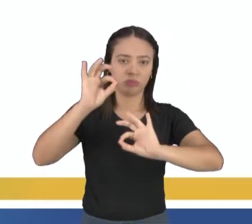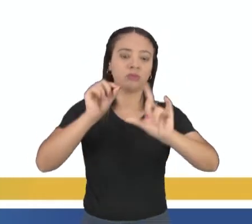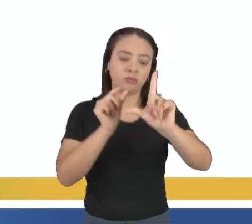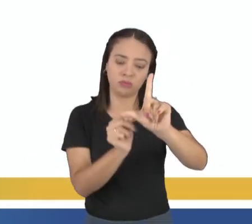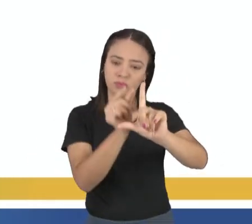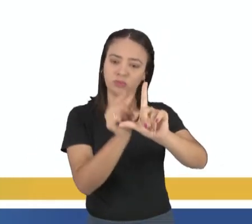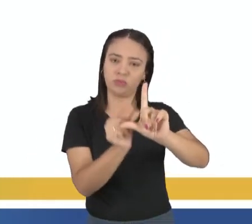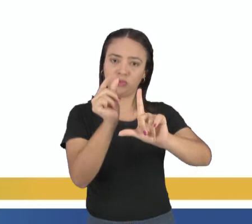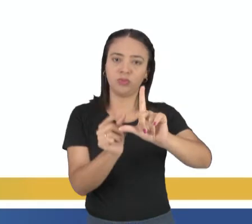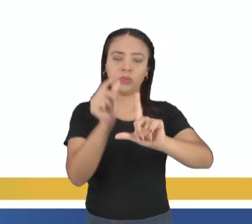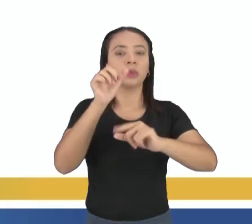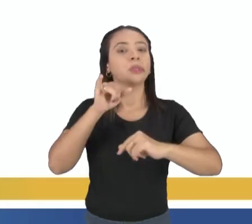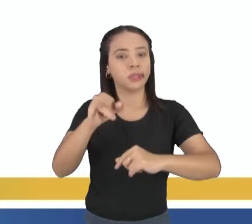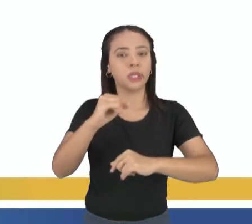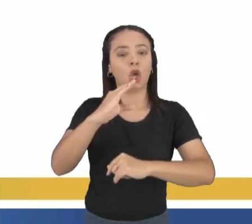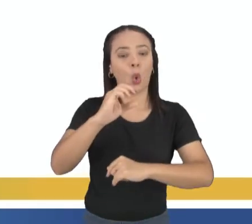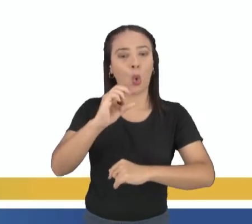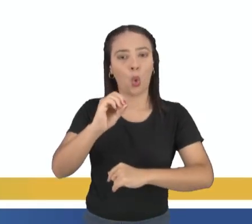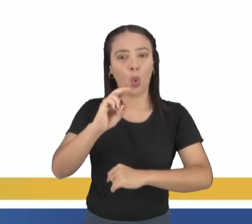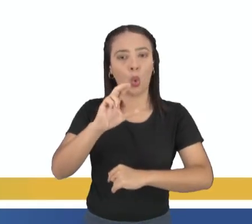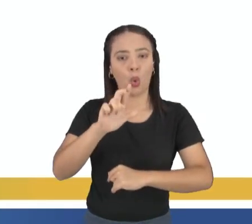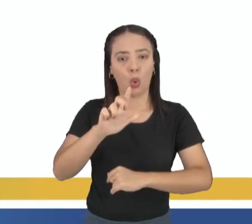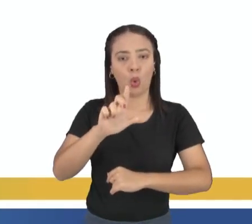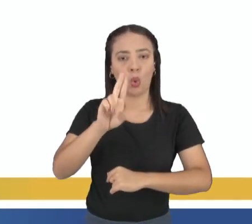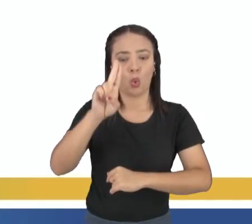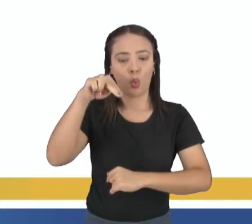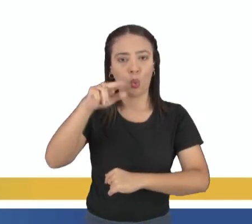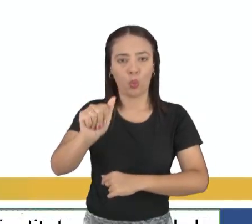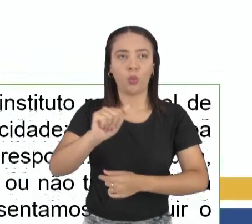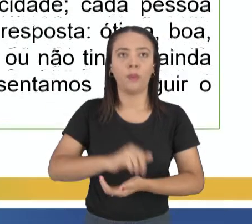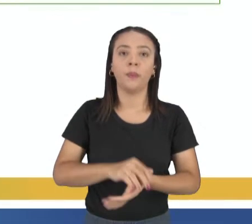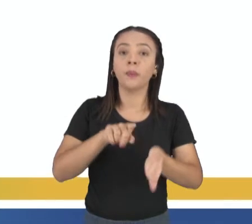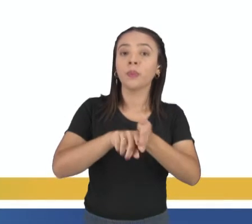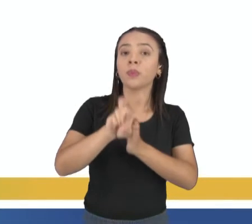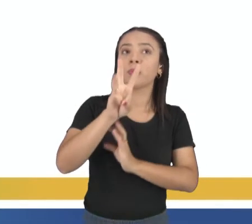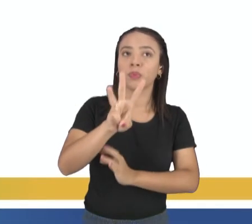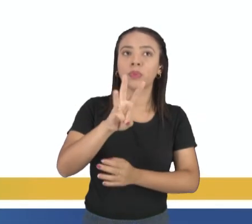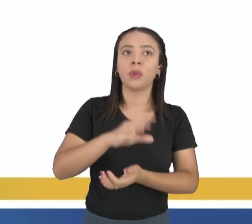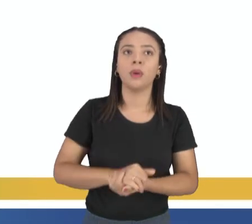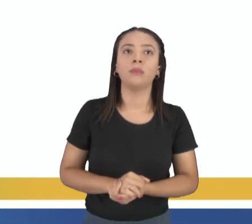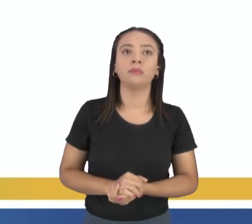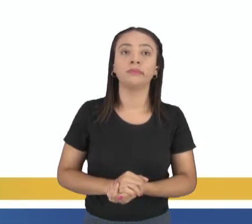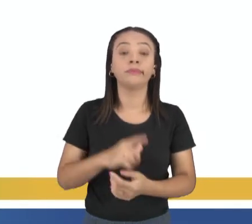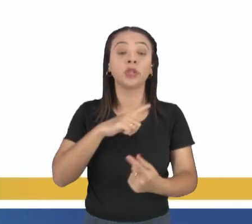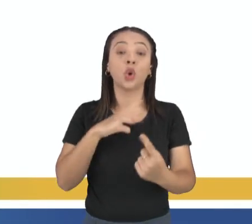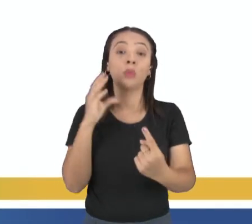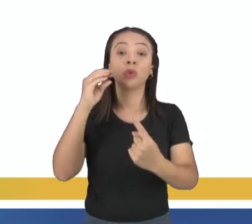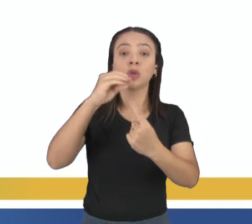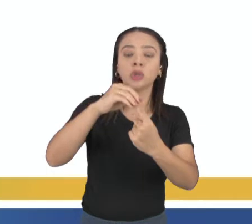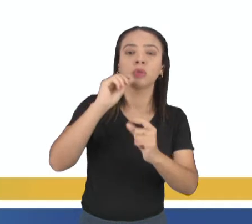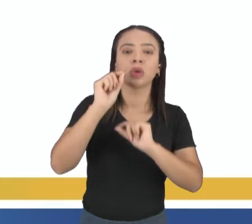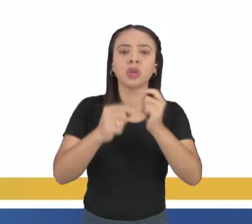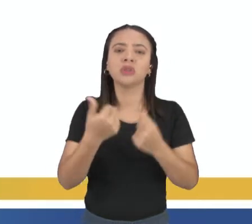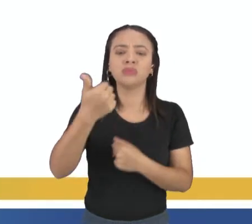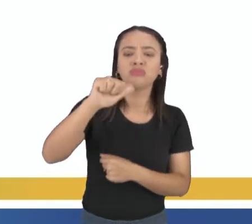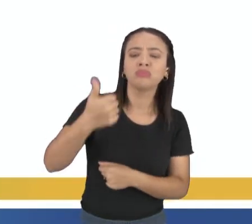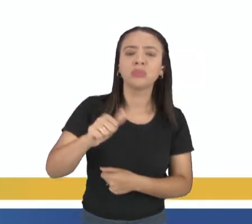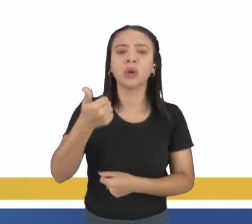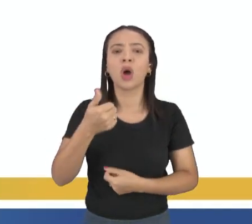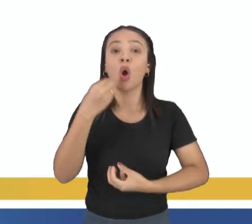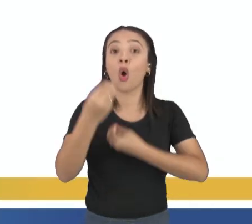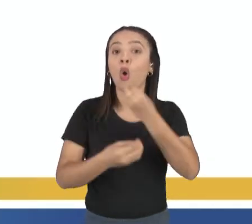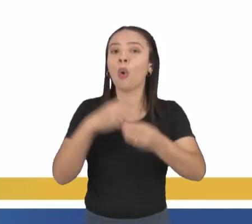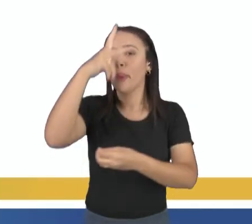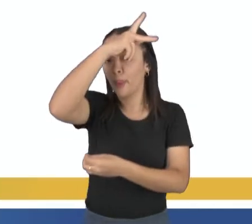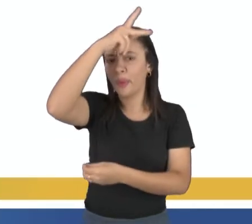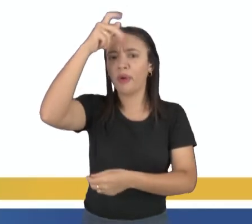de coluna, certinho? Vamos ao exercício 3. Com o objetivo de avaliar a gestão do prefeito de